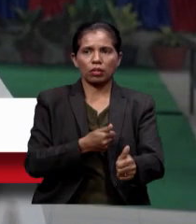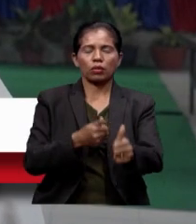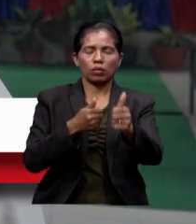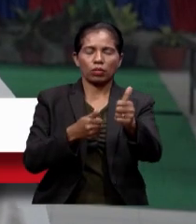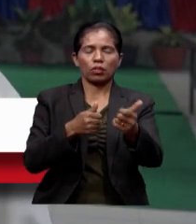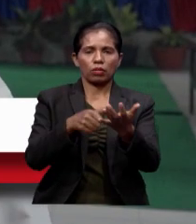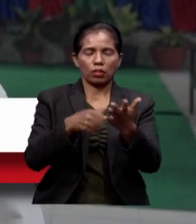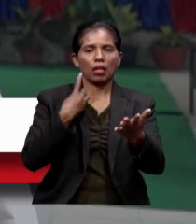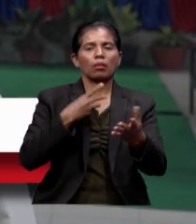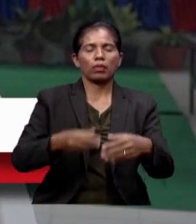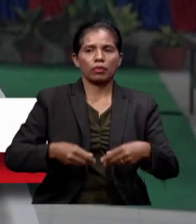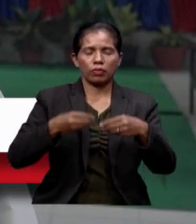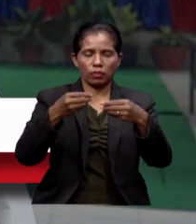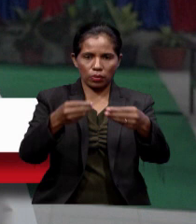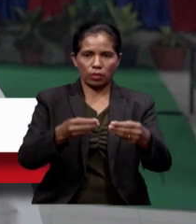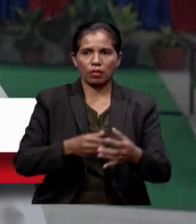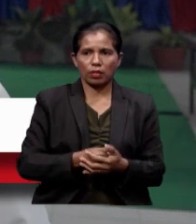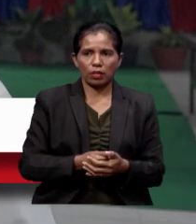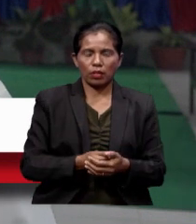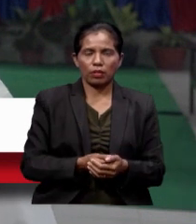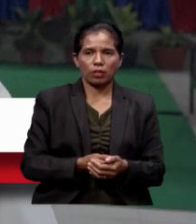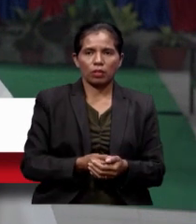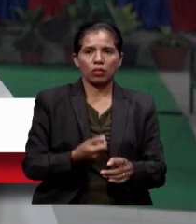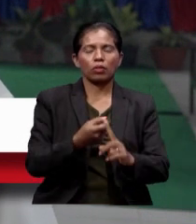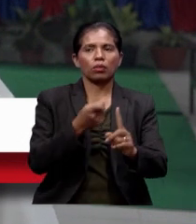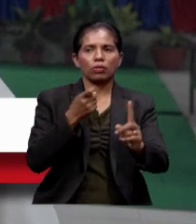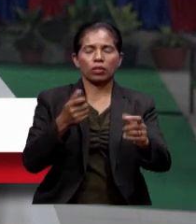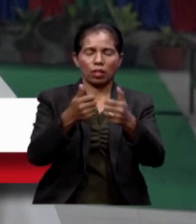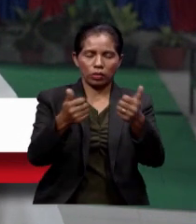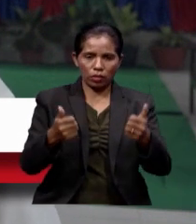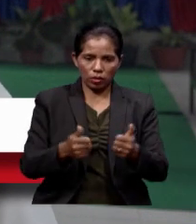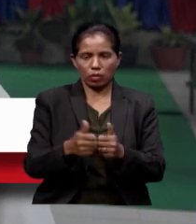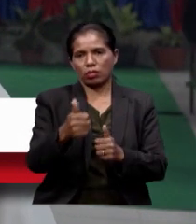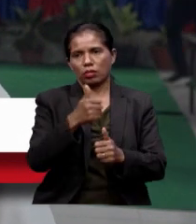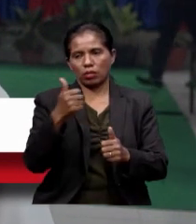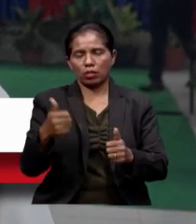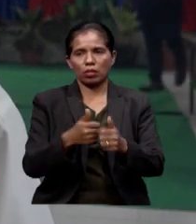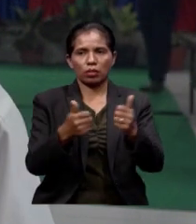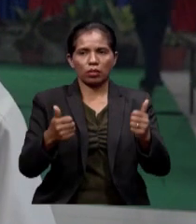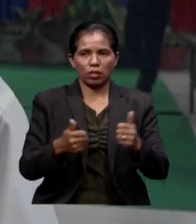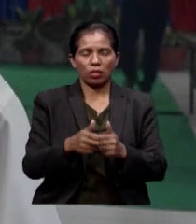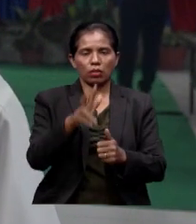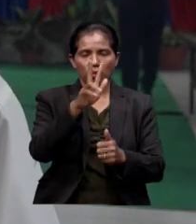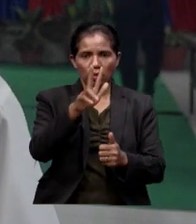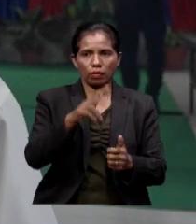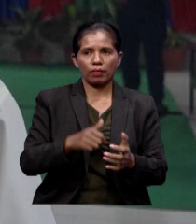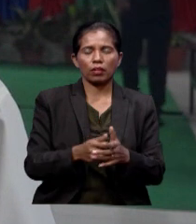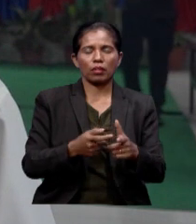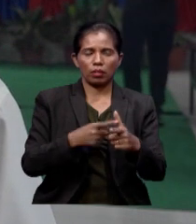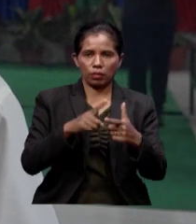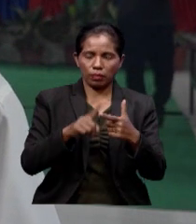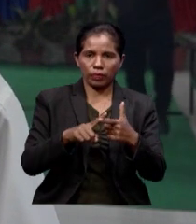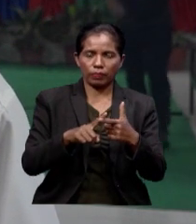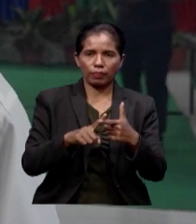NB a me fazer, Husi asosiasaun balu asosiasaun majmenes tolu ida depois